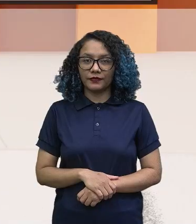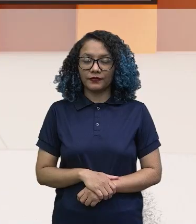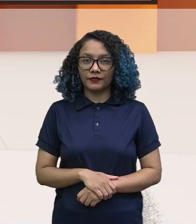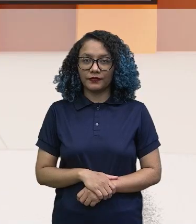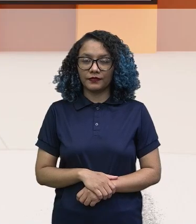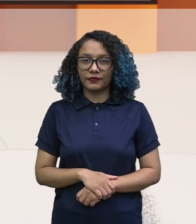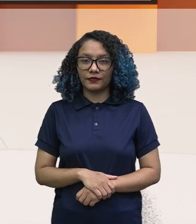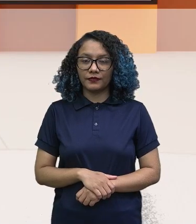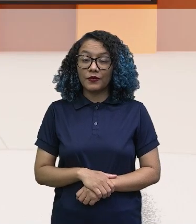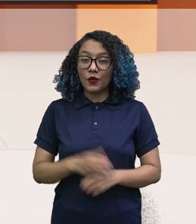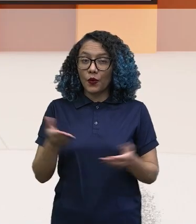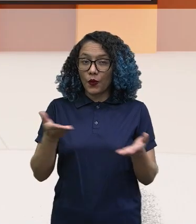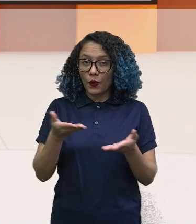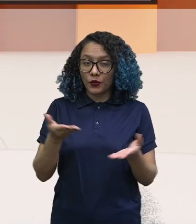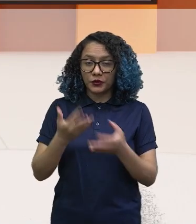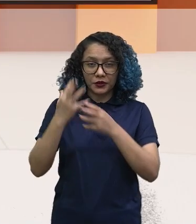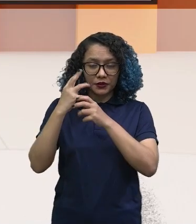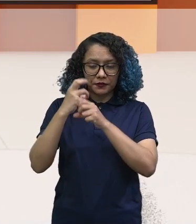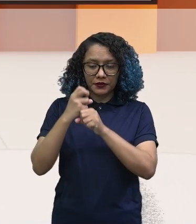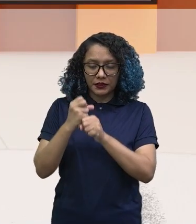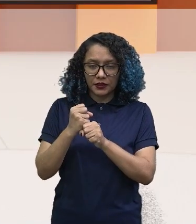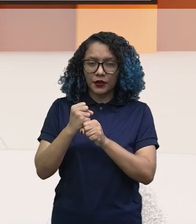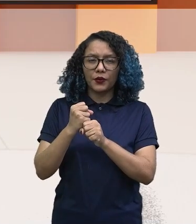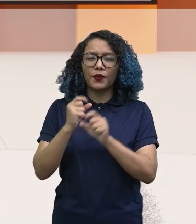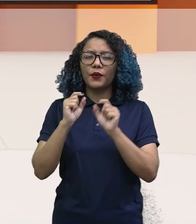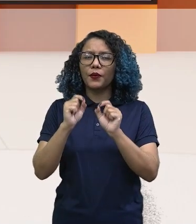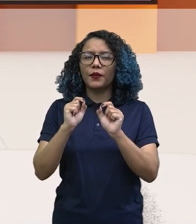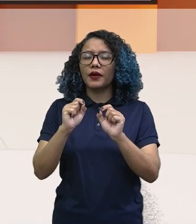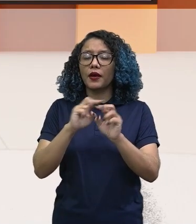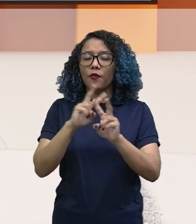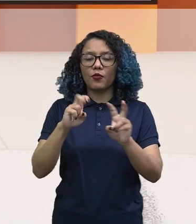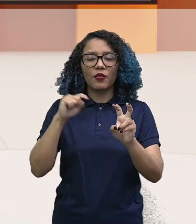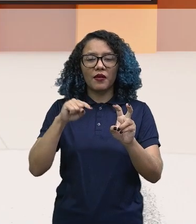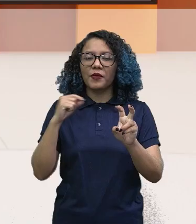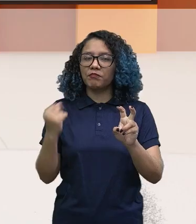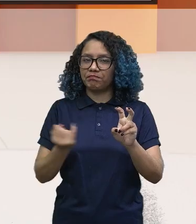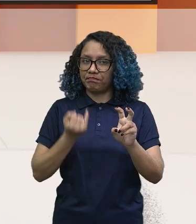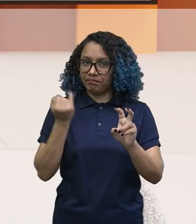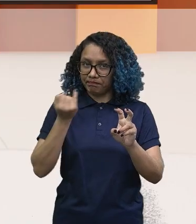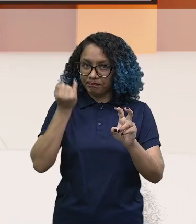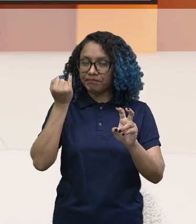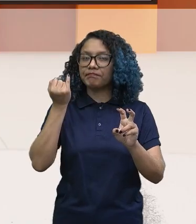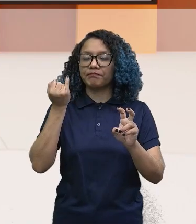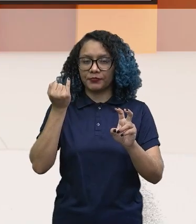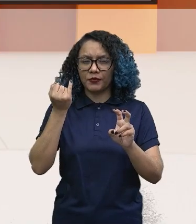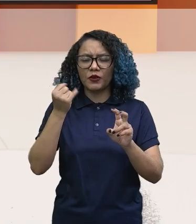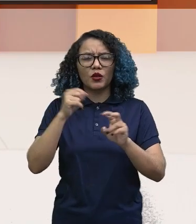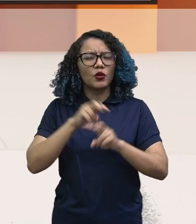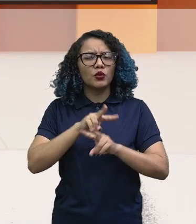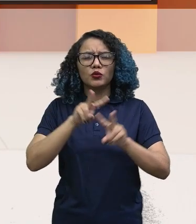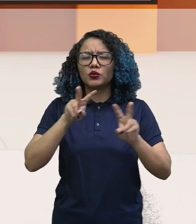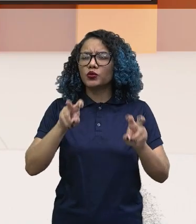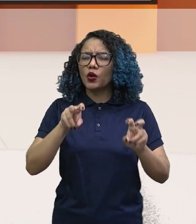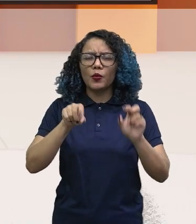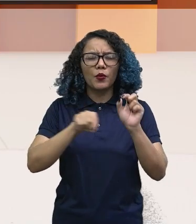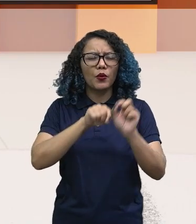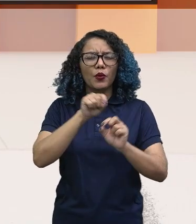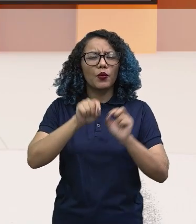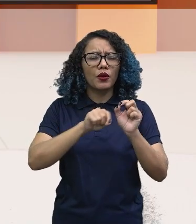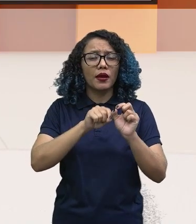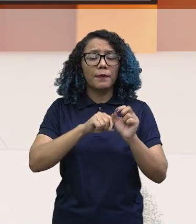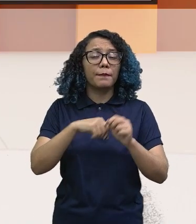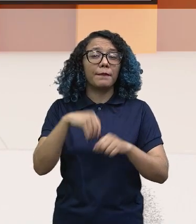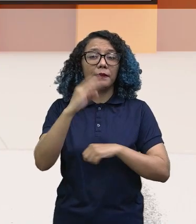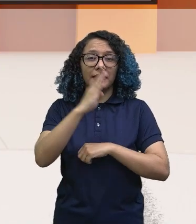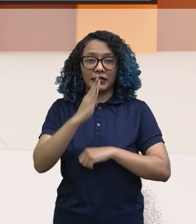Em nossa revisão, iremos abordar uma temática muito importante a respeito do Brasil